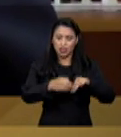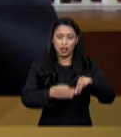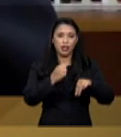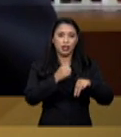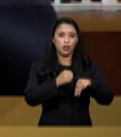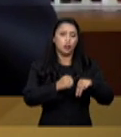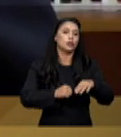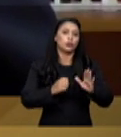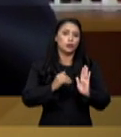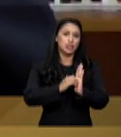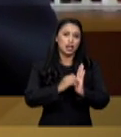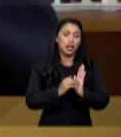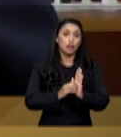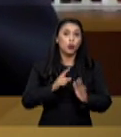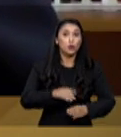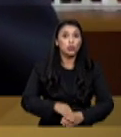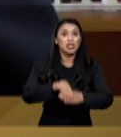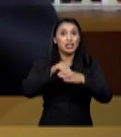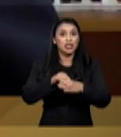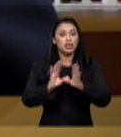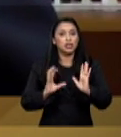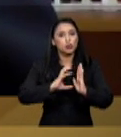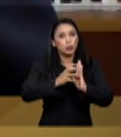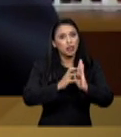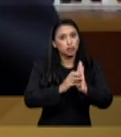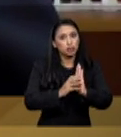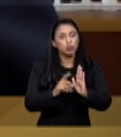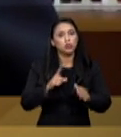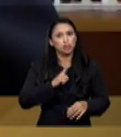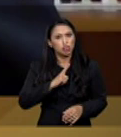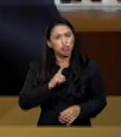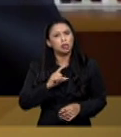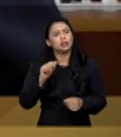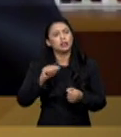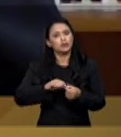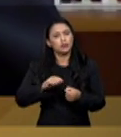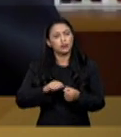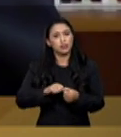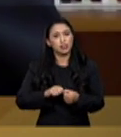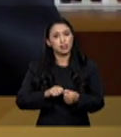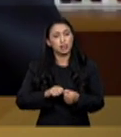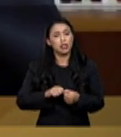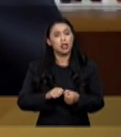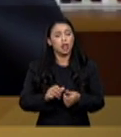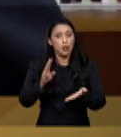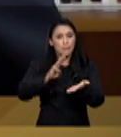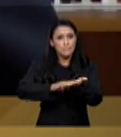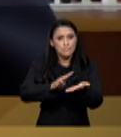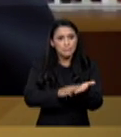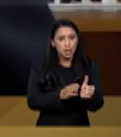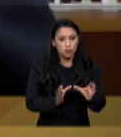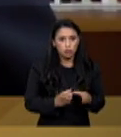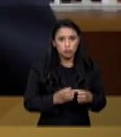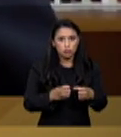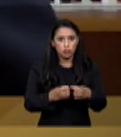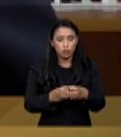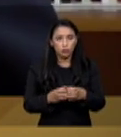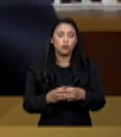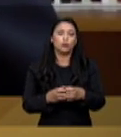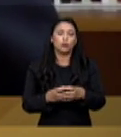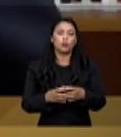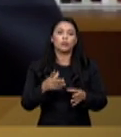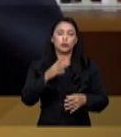partidários, promovesse ele próprio, presidente, a designação dos membros de comissão parlamentar